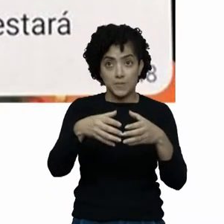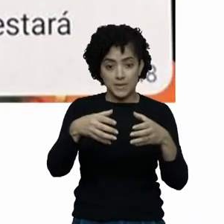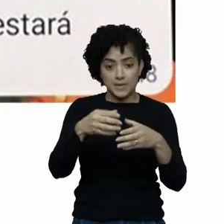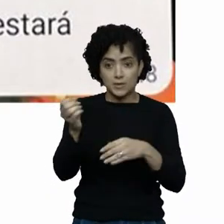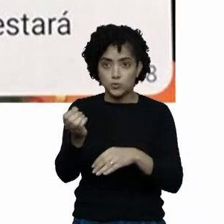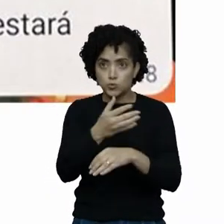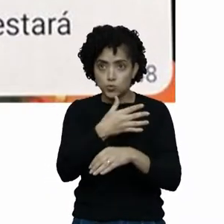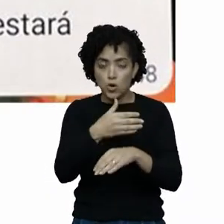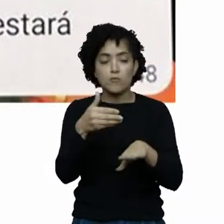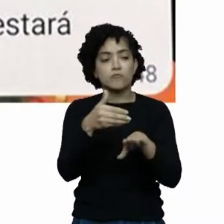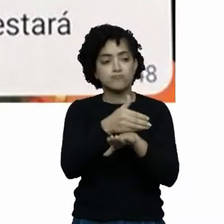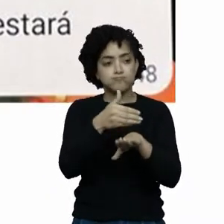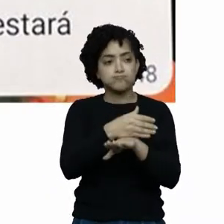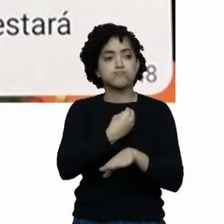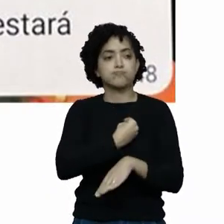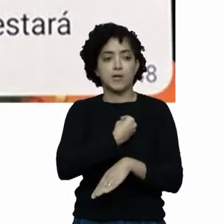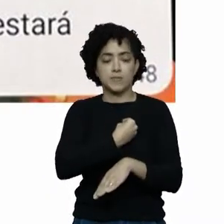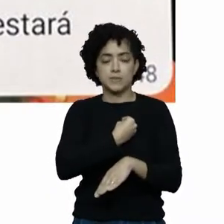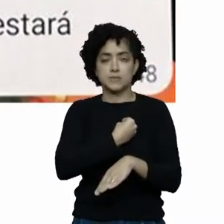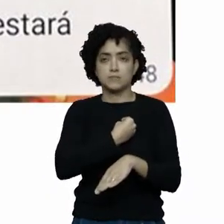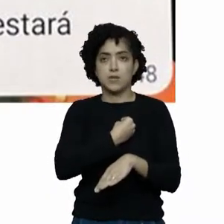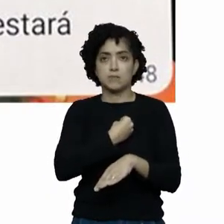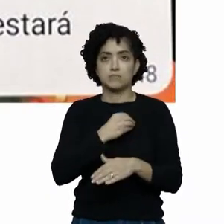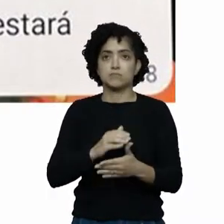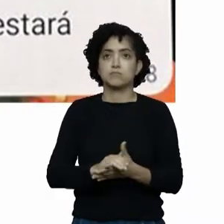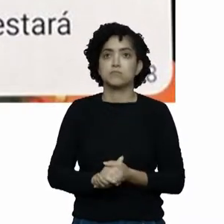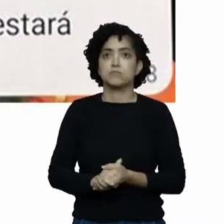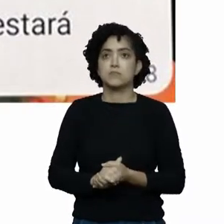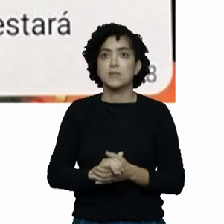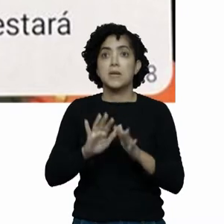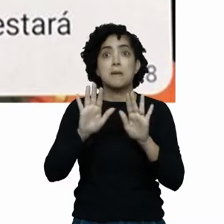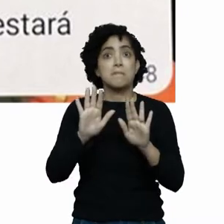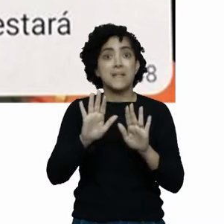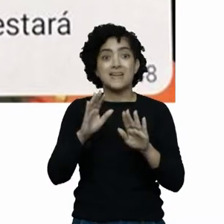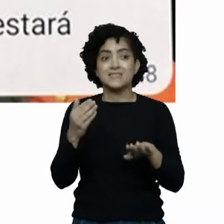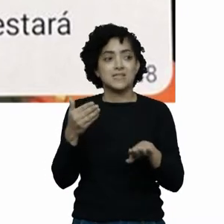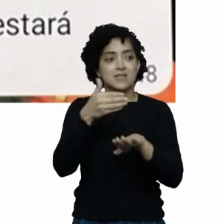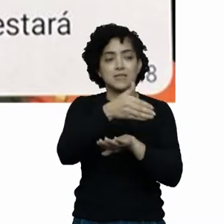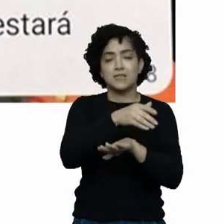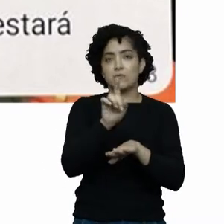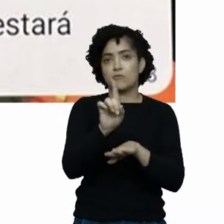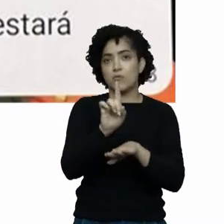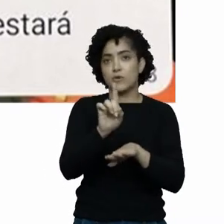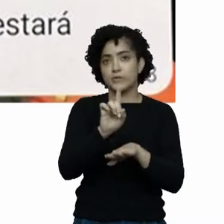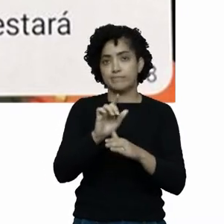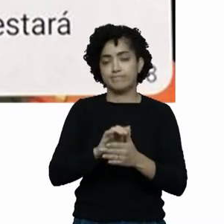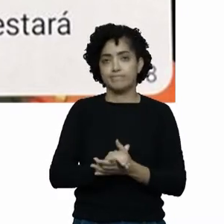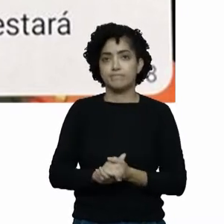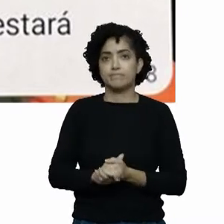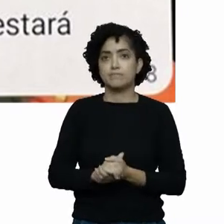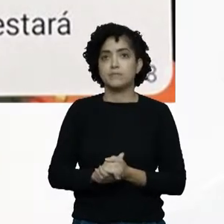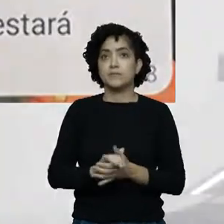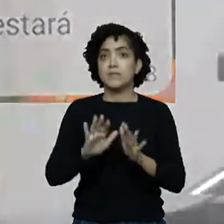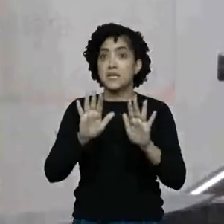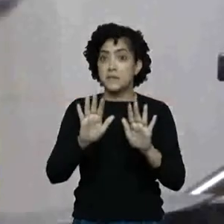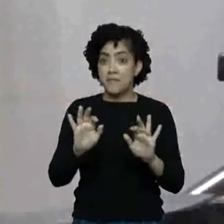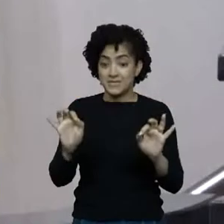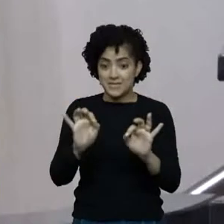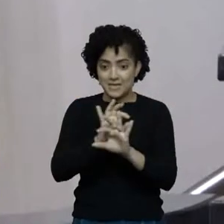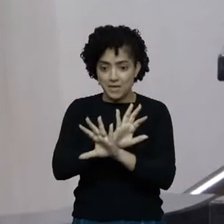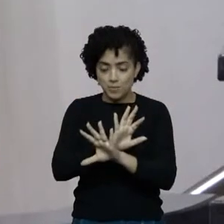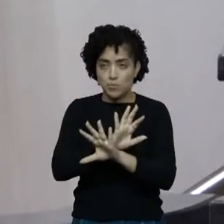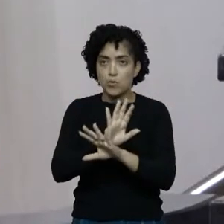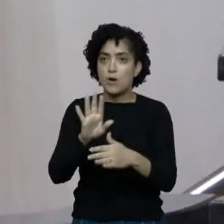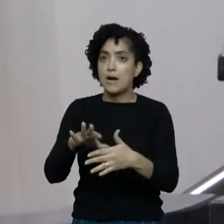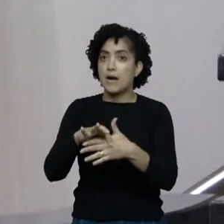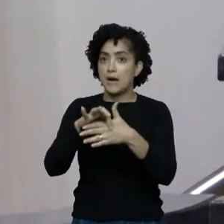do novo estará presente É mas ele não compareceu à reunião mas terminada a reunião de